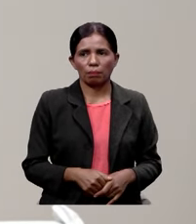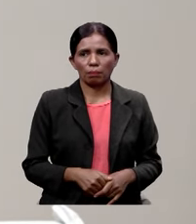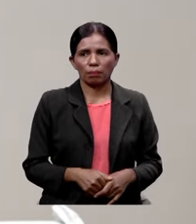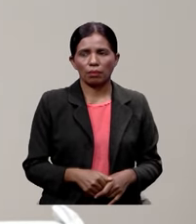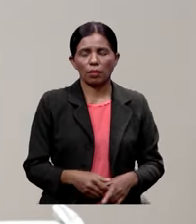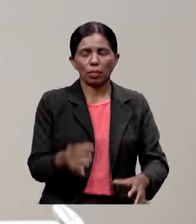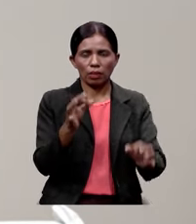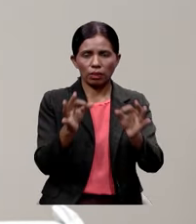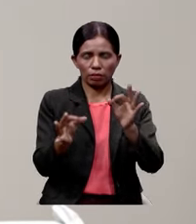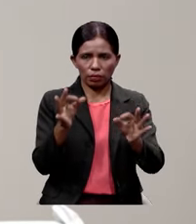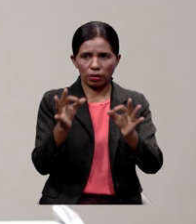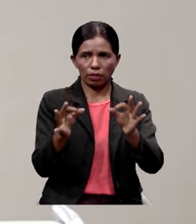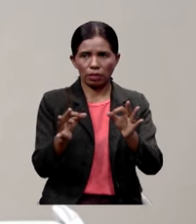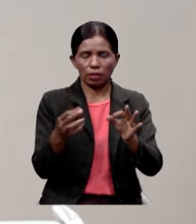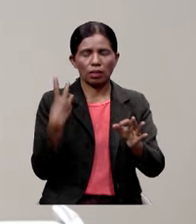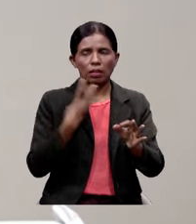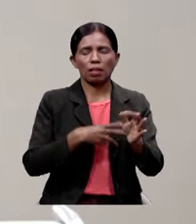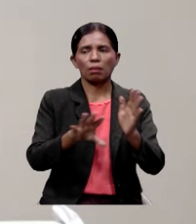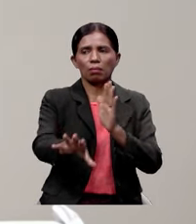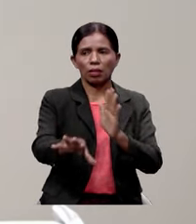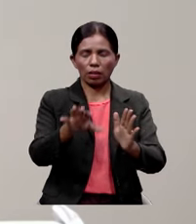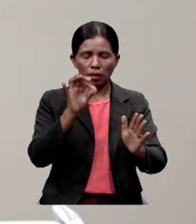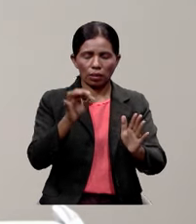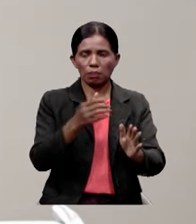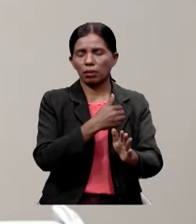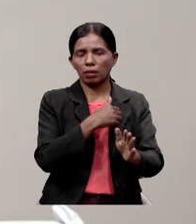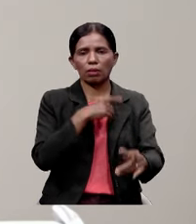Cari, a minha reta é boa de pela loja,